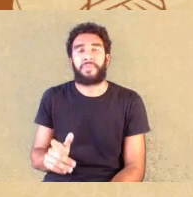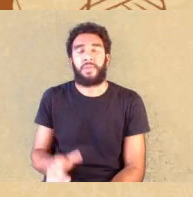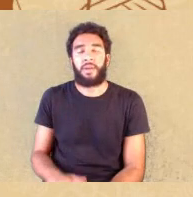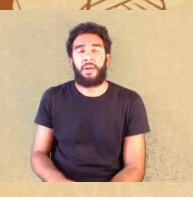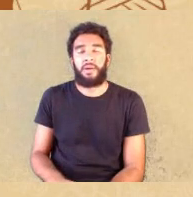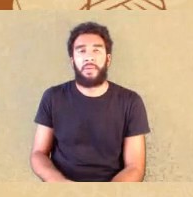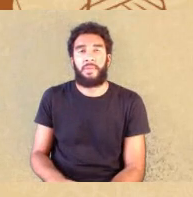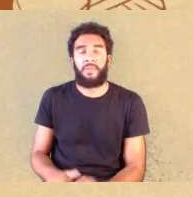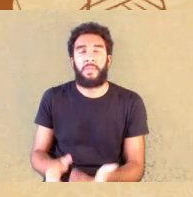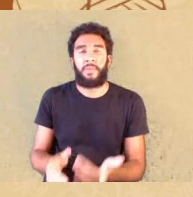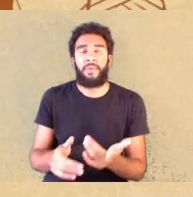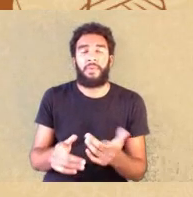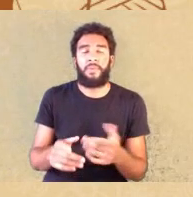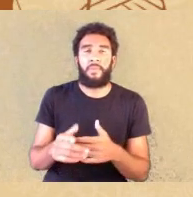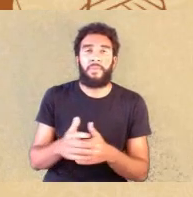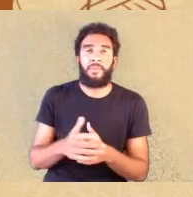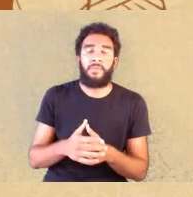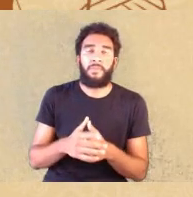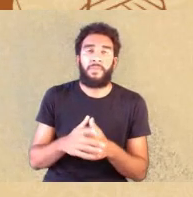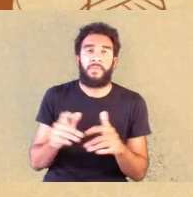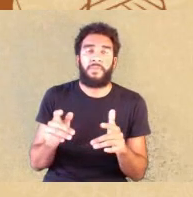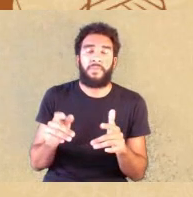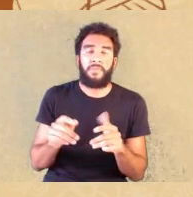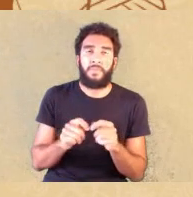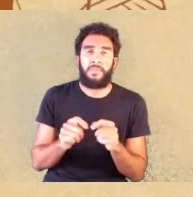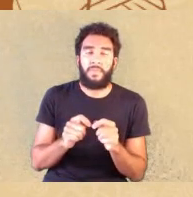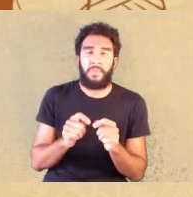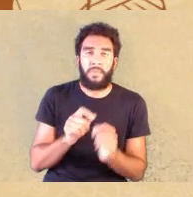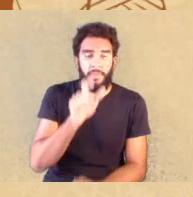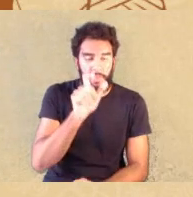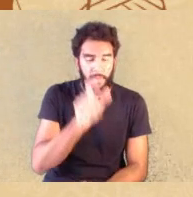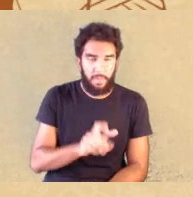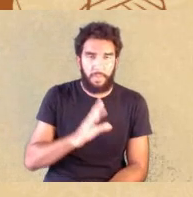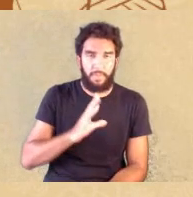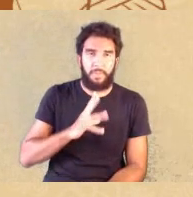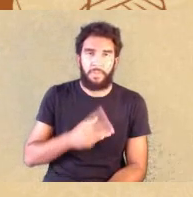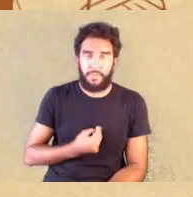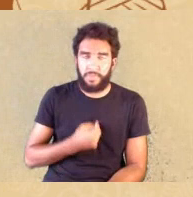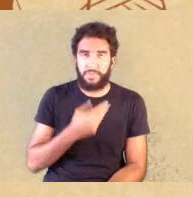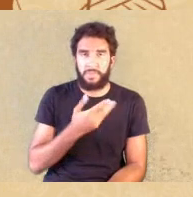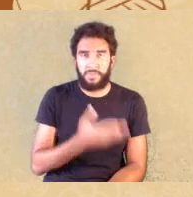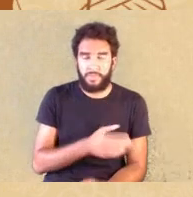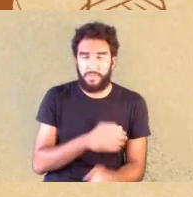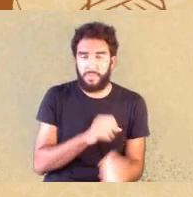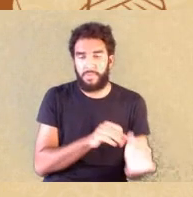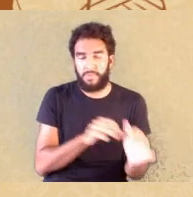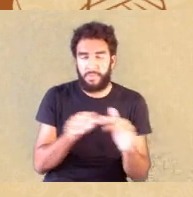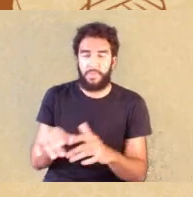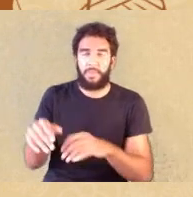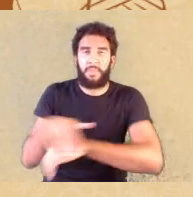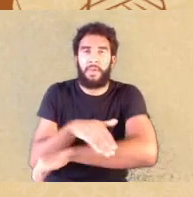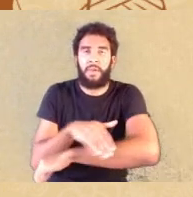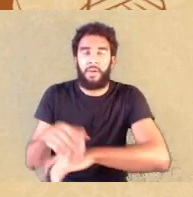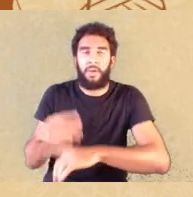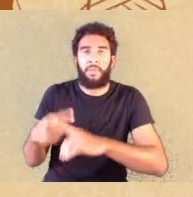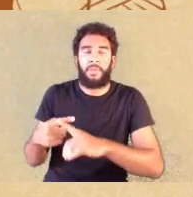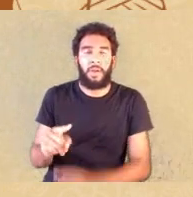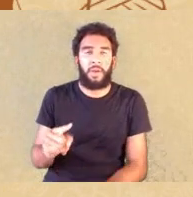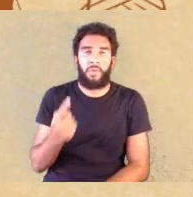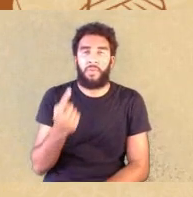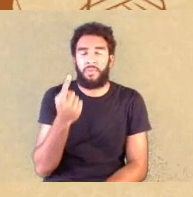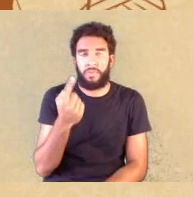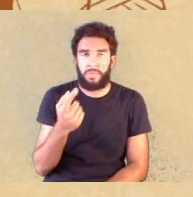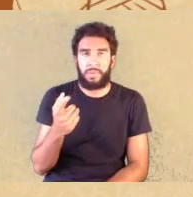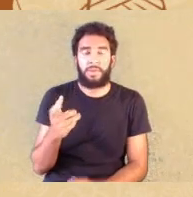traz sofrimento para elas, tá? Nesse relato, da única possibilidade de sobrevivência ser a prostituição,